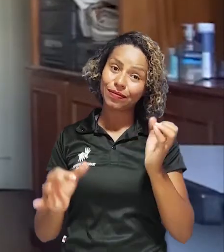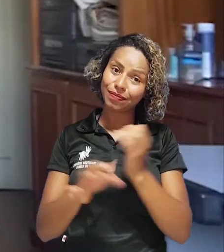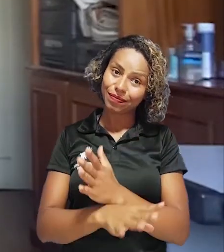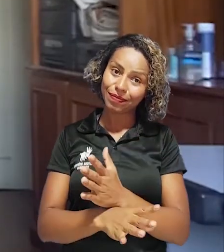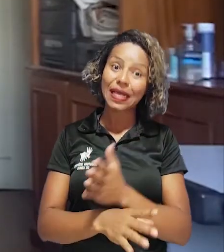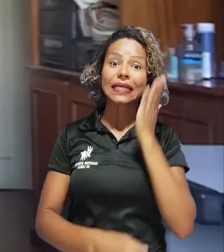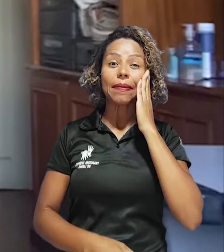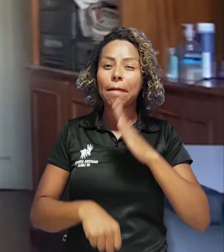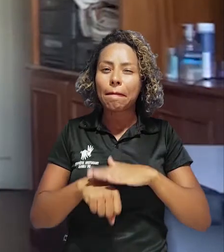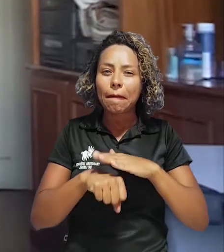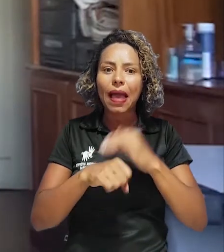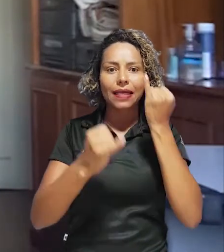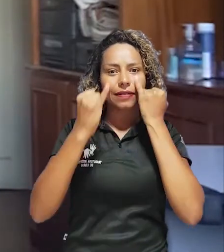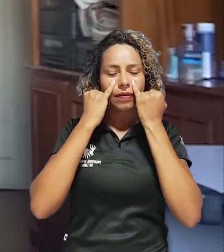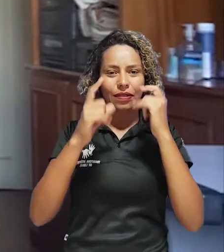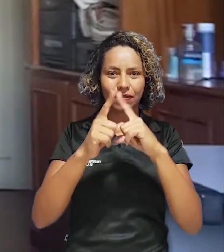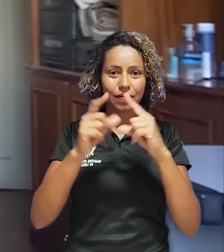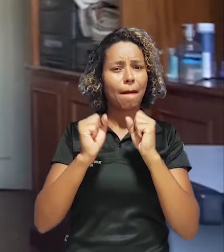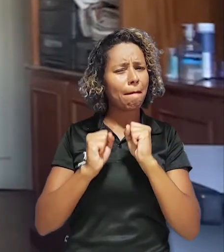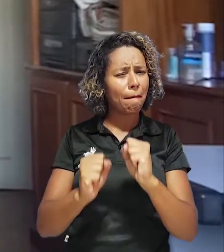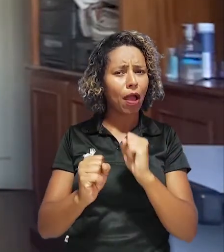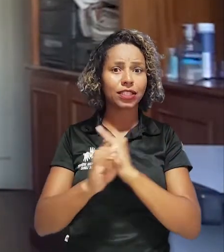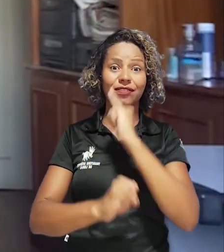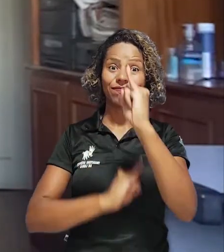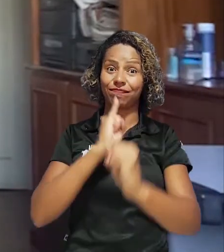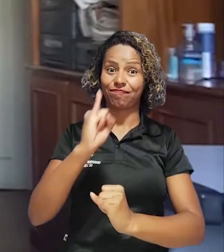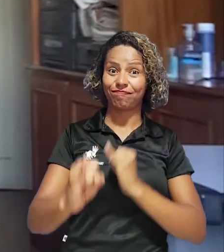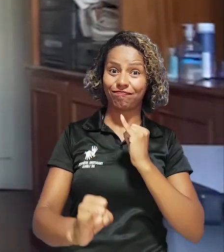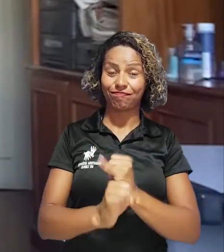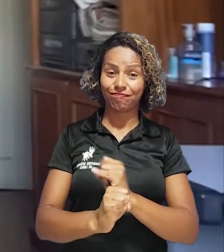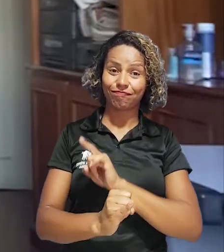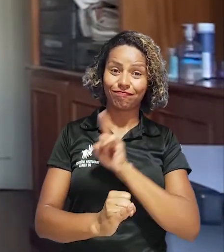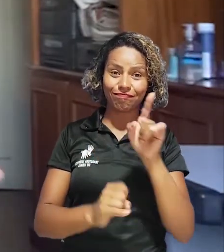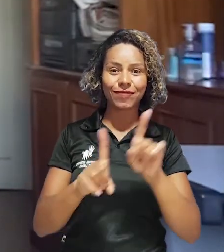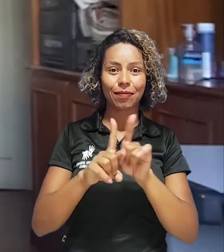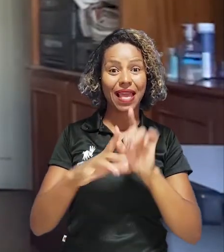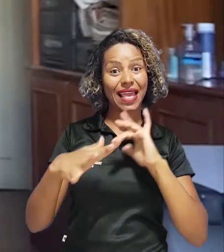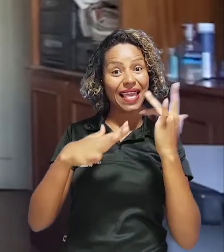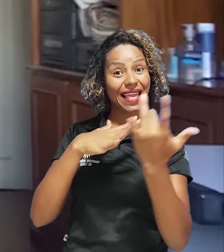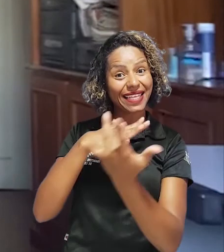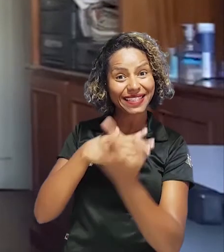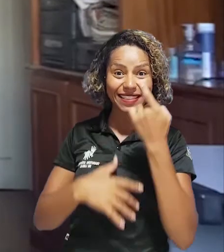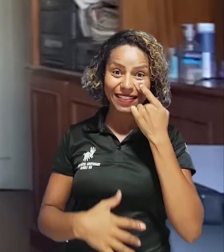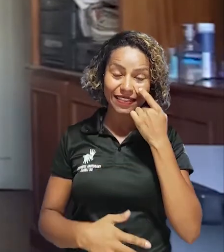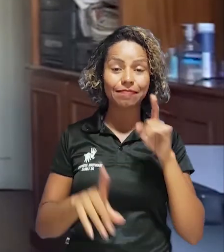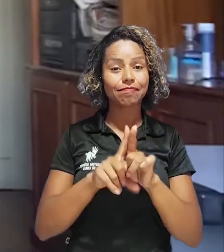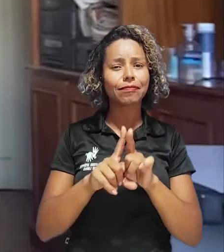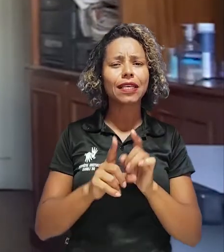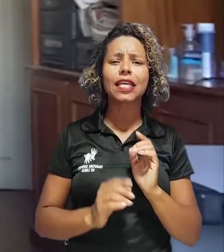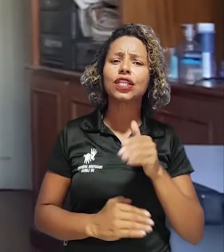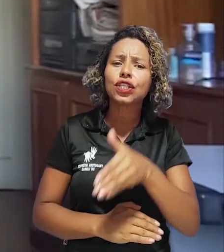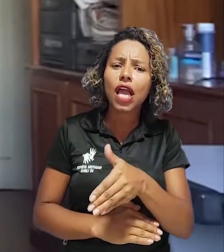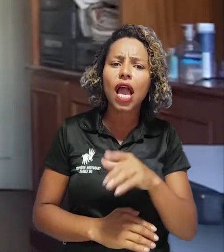nosso boletim de notícias está terminando para saber mais sobre a UFJF é só acessar o nosso portal de